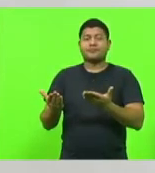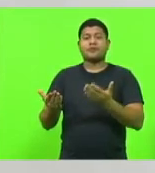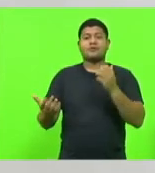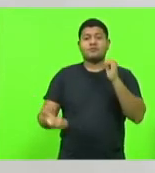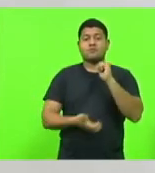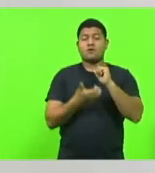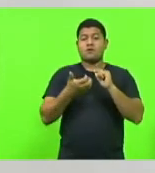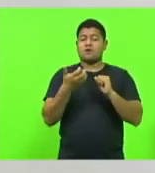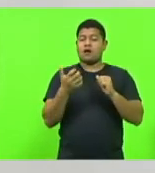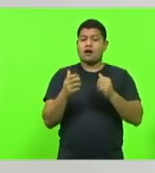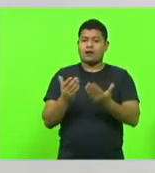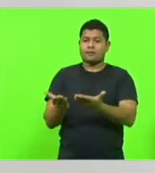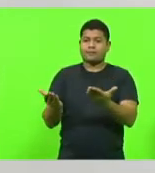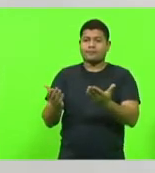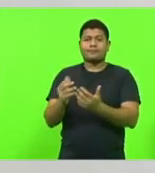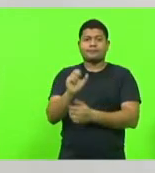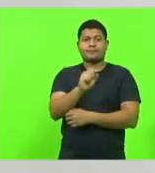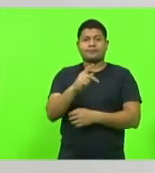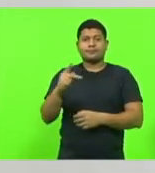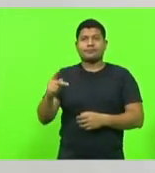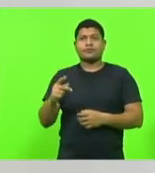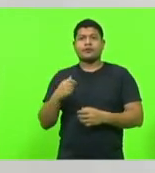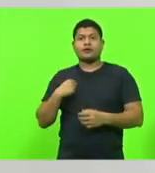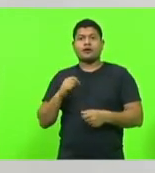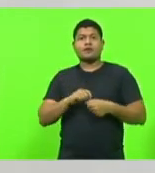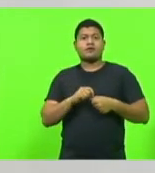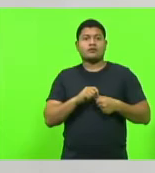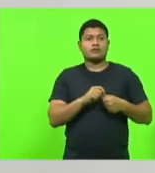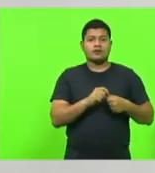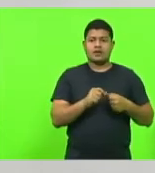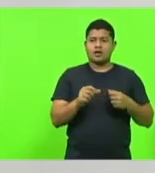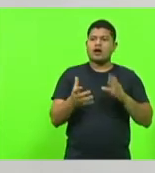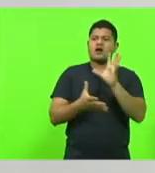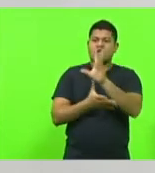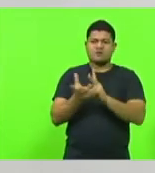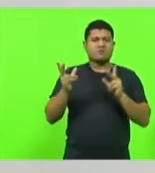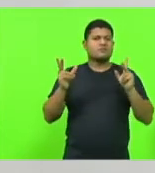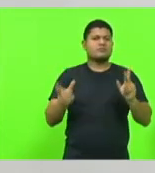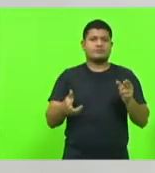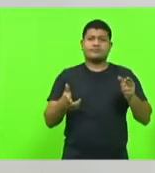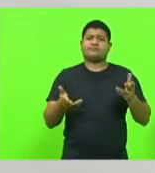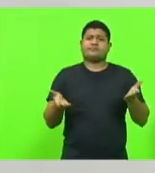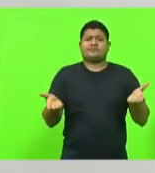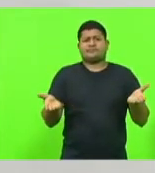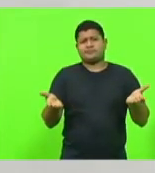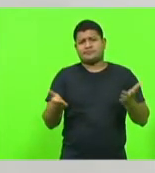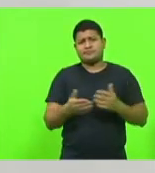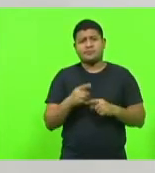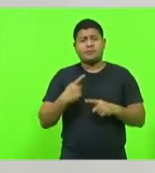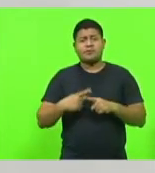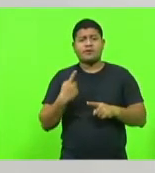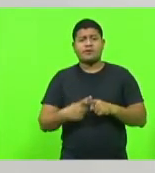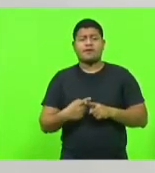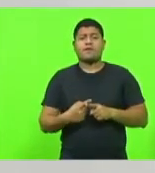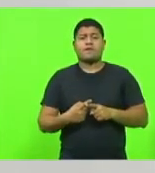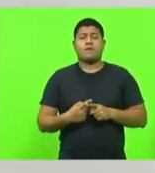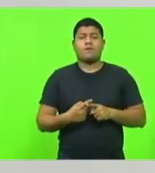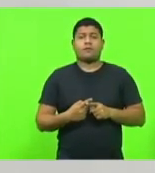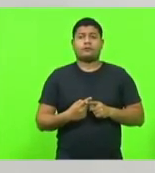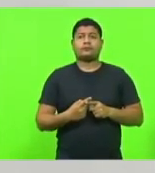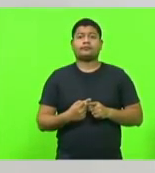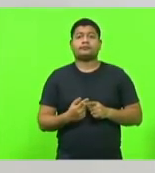os aplicativos, o que vão fazer as prefeituras do entorno? O mesmo. Porque, afinal de contas, por que que